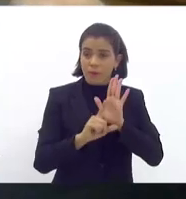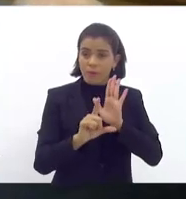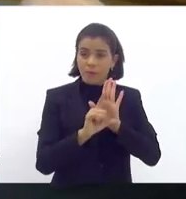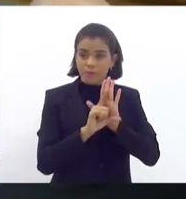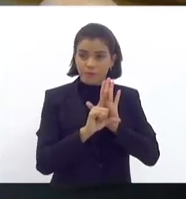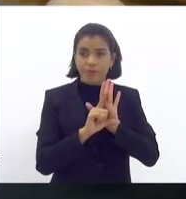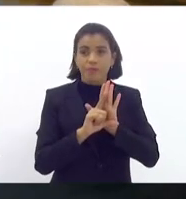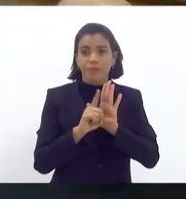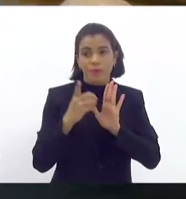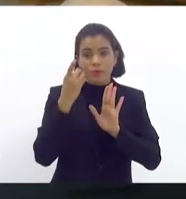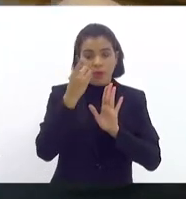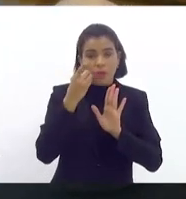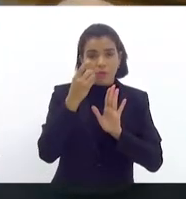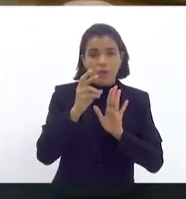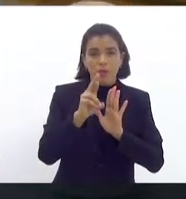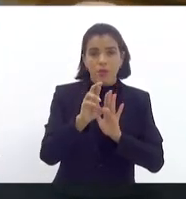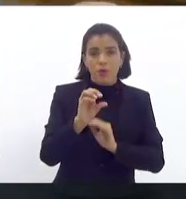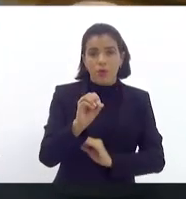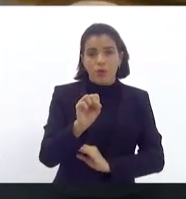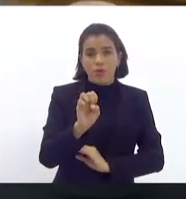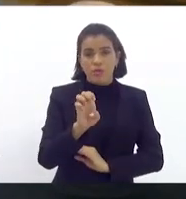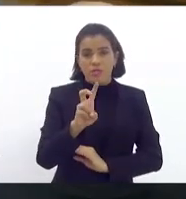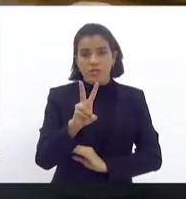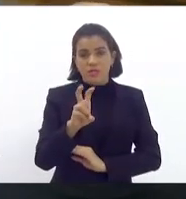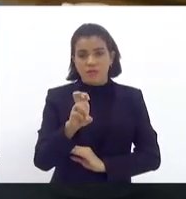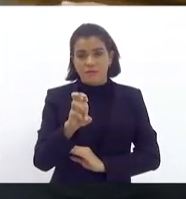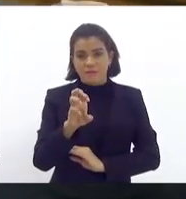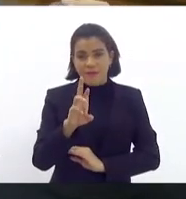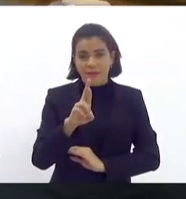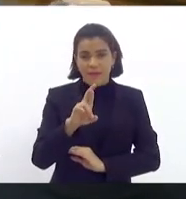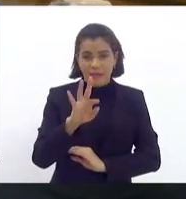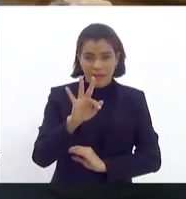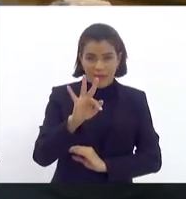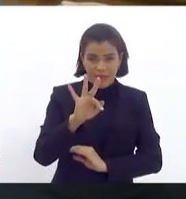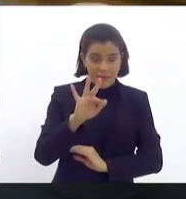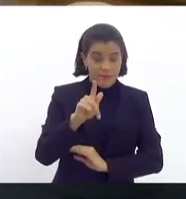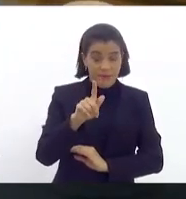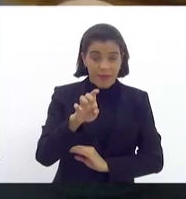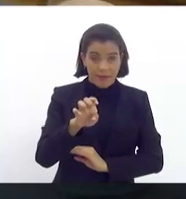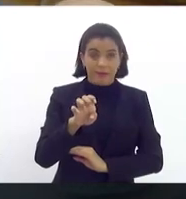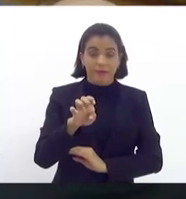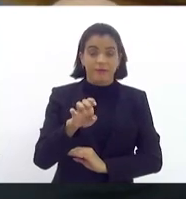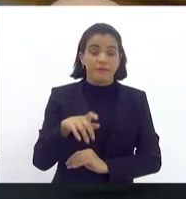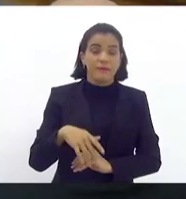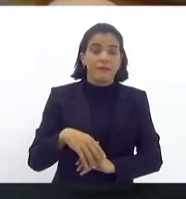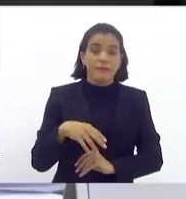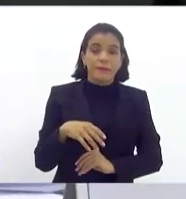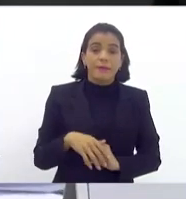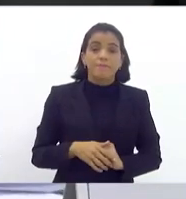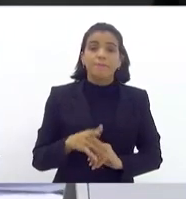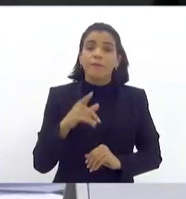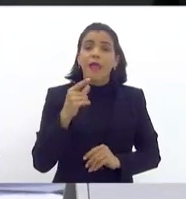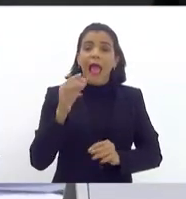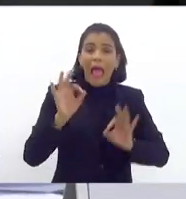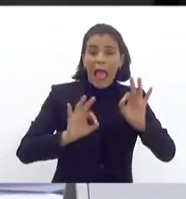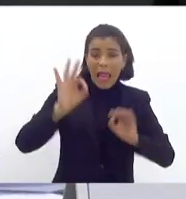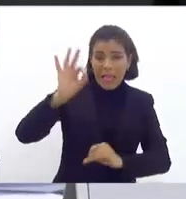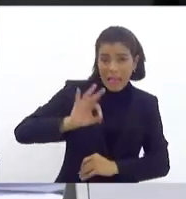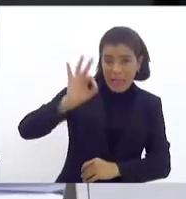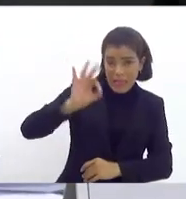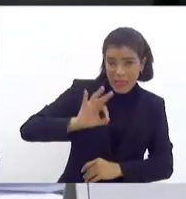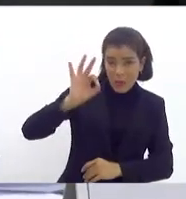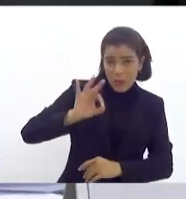lei do deputado Rosenberg Reis, ele prevê a redução de alíquota. E redução de alíquota não